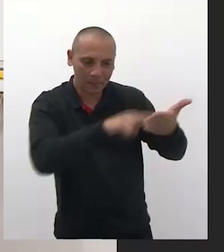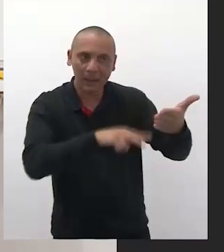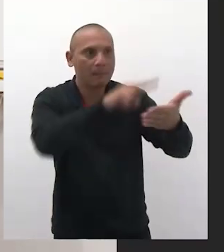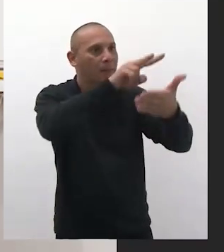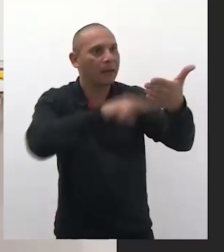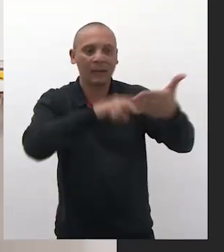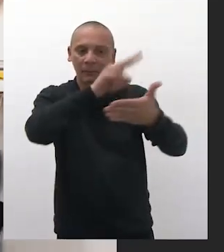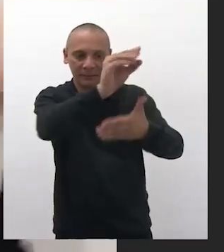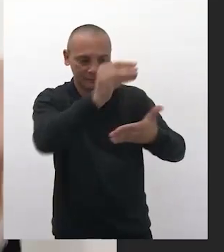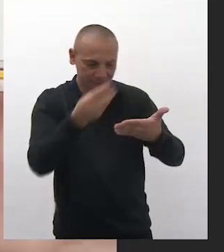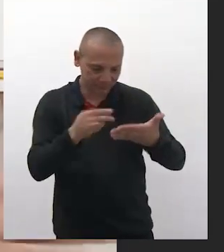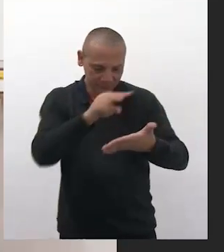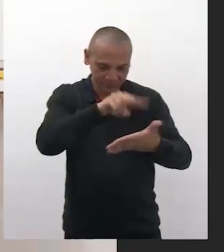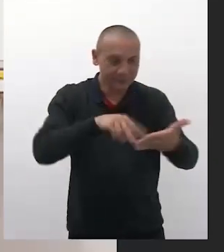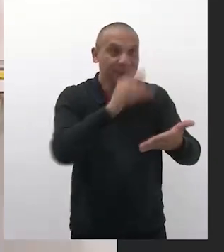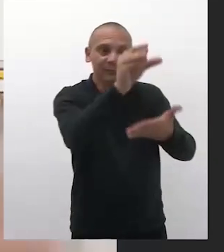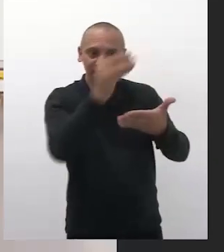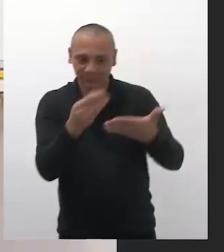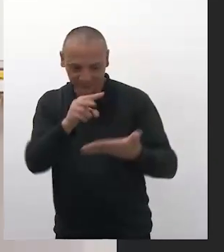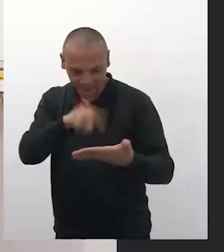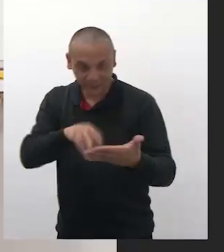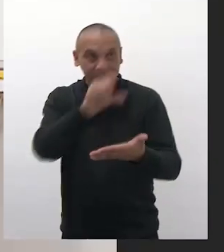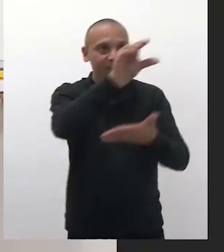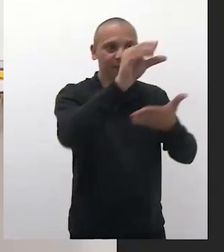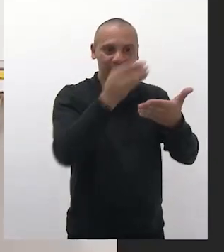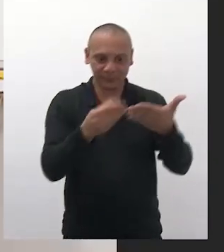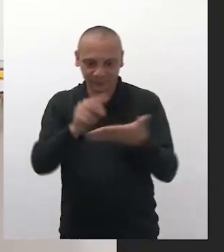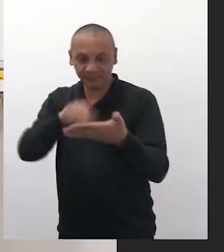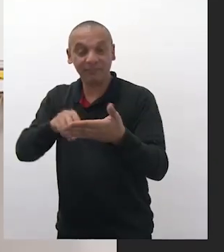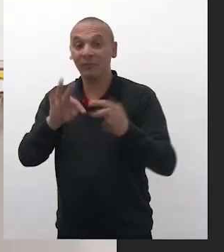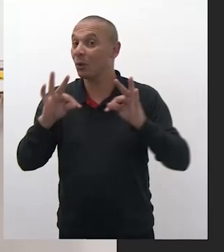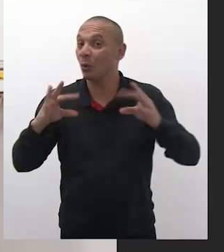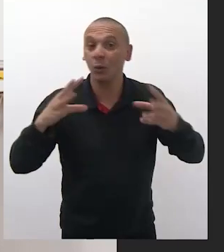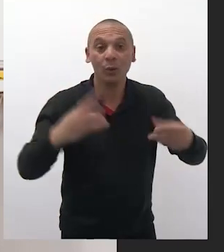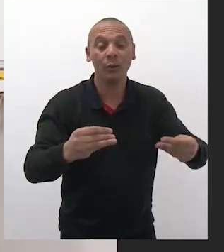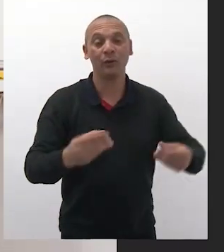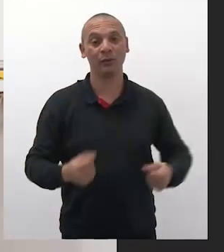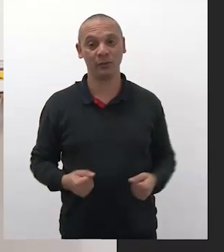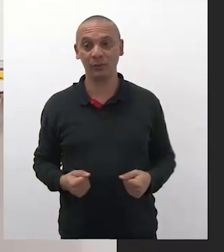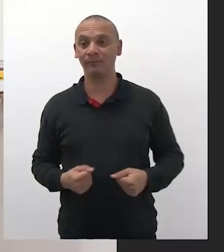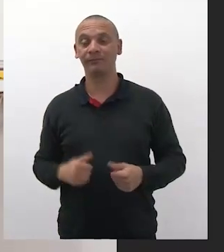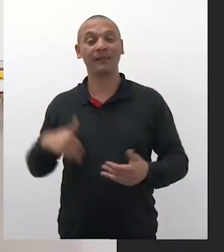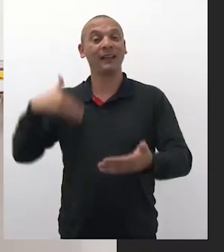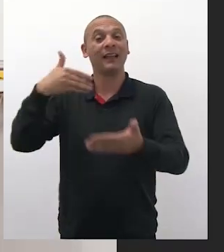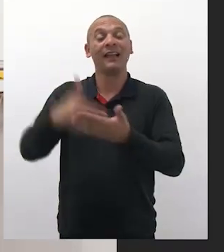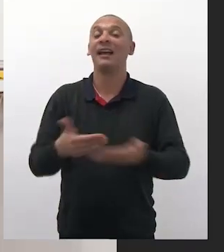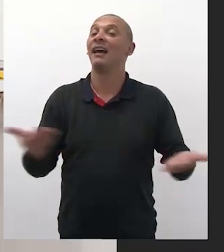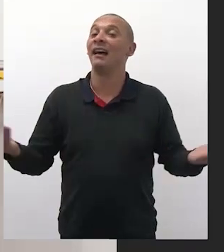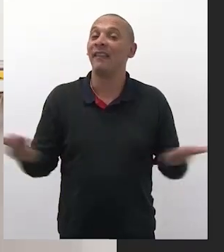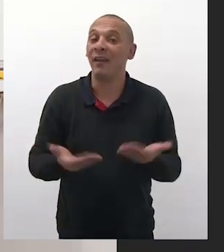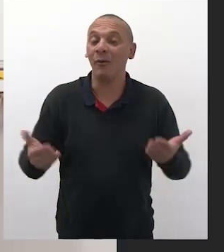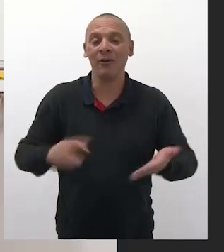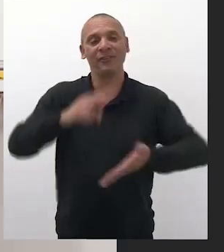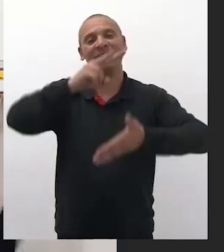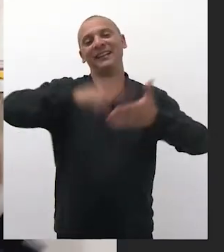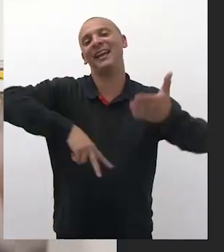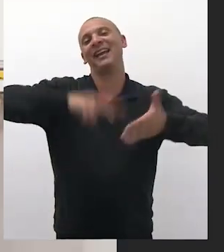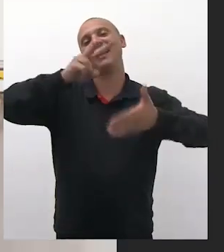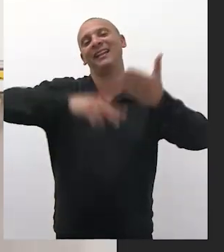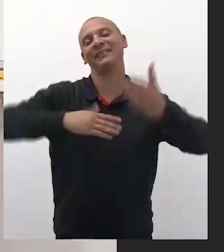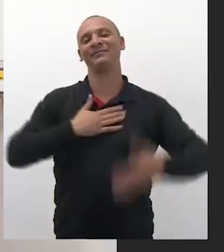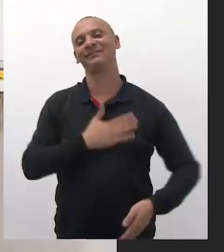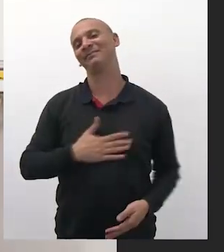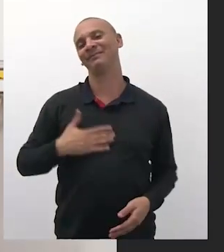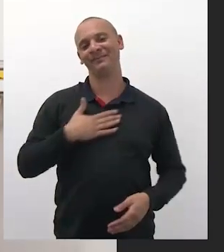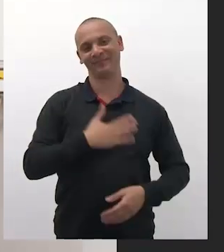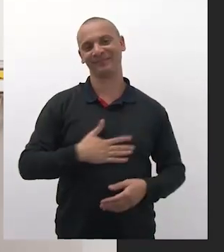mais inteligente, vou ler tudo que tem aqui nessa biblioteca. Ainda continuo lendo, né? Ainda tudo é muita